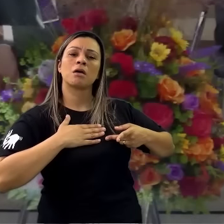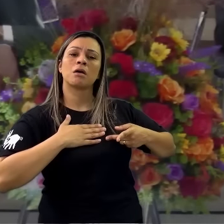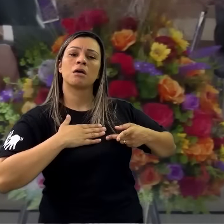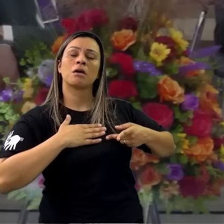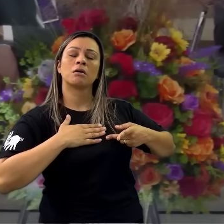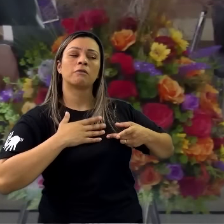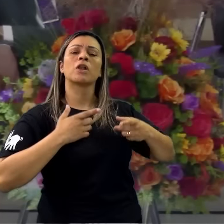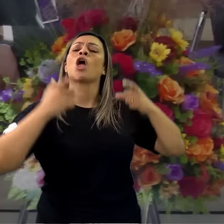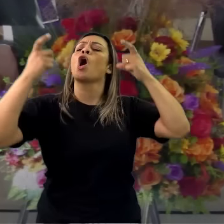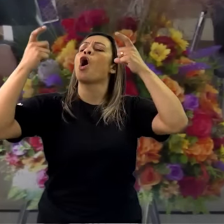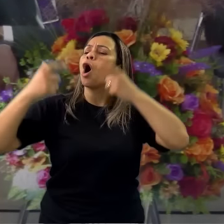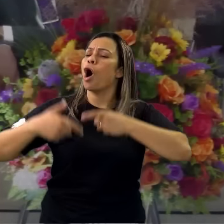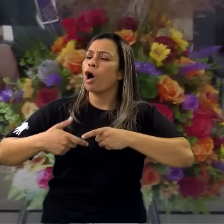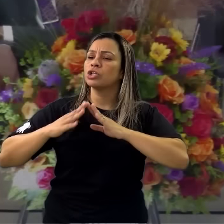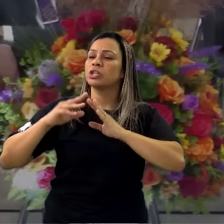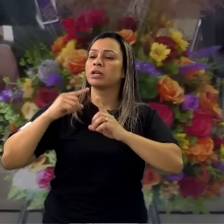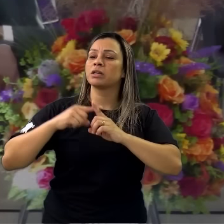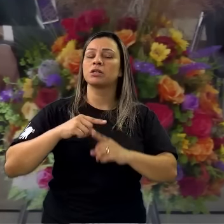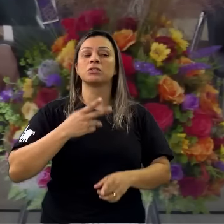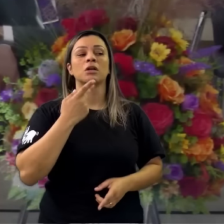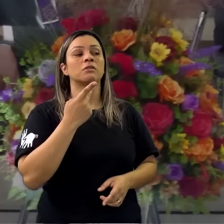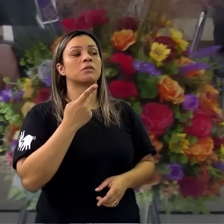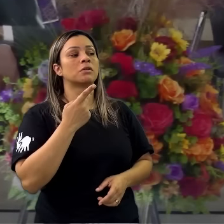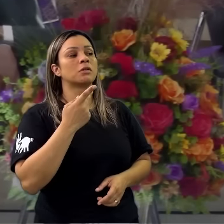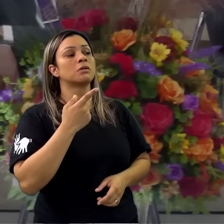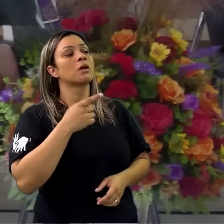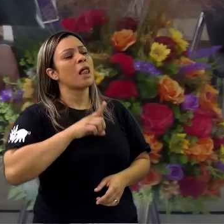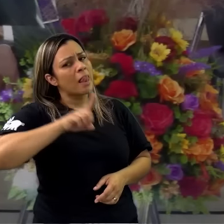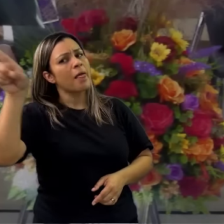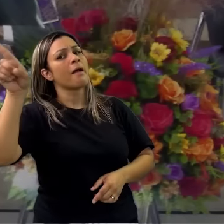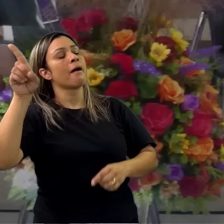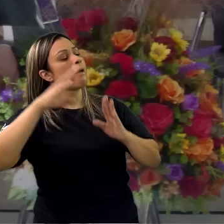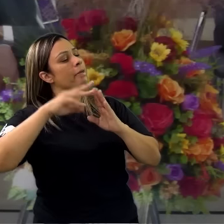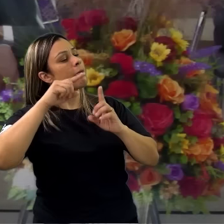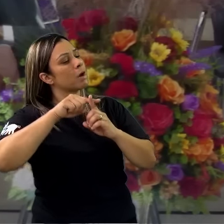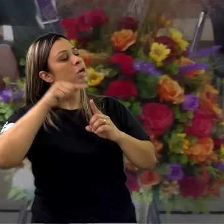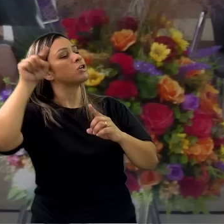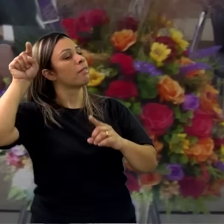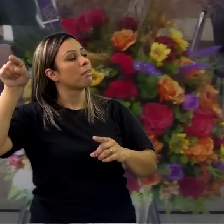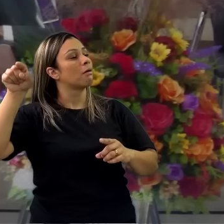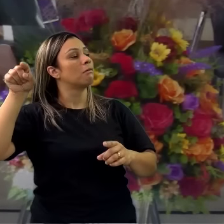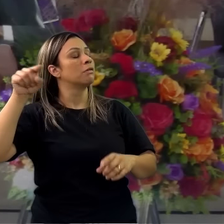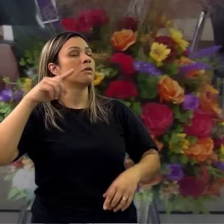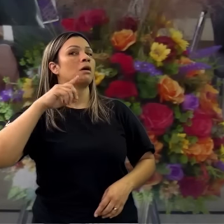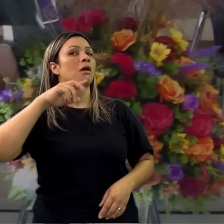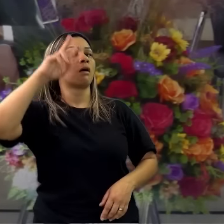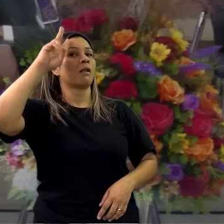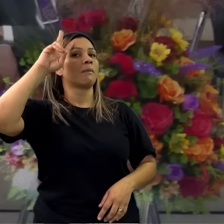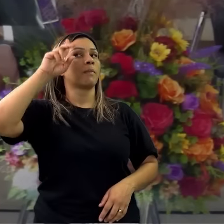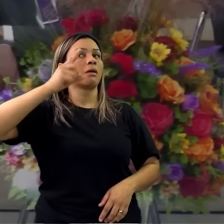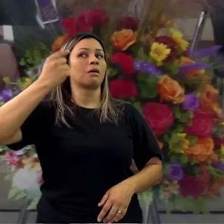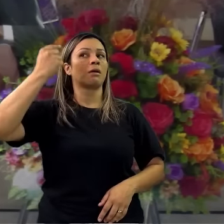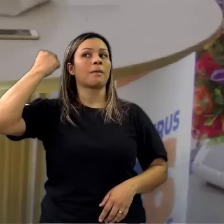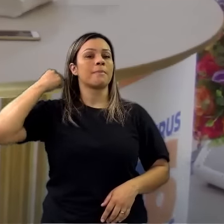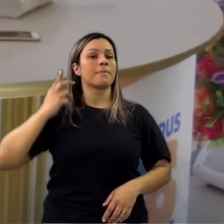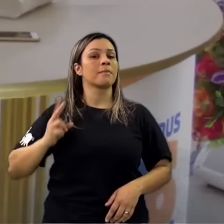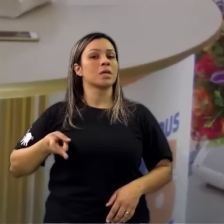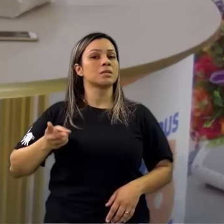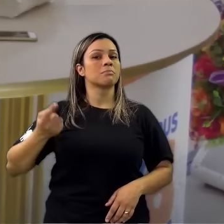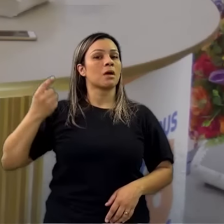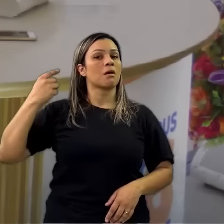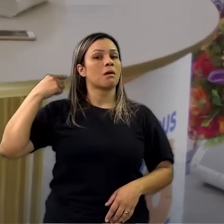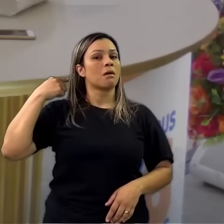aí eu nem tive coragem de falar para o pastor que eu já tinha ido lá porque vai que ele chega na igreja e fala vou trazer o Fulano e não gostaram eu queria voltar na igreja ele vamos marcar